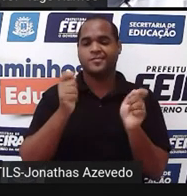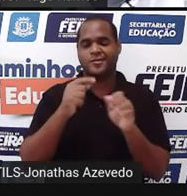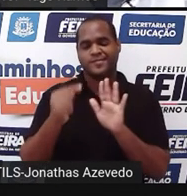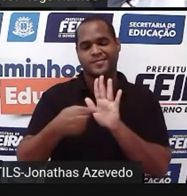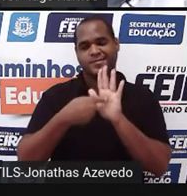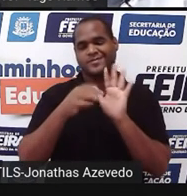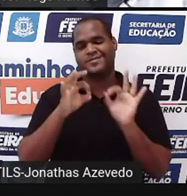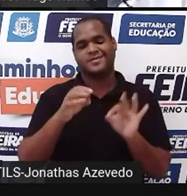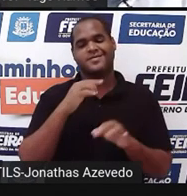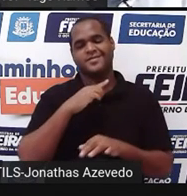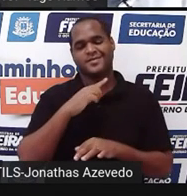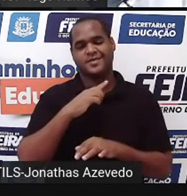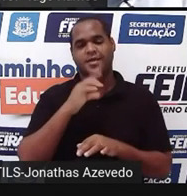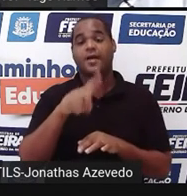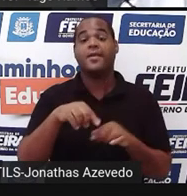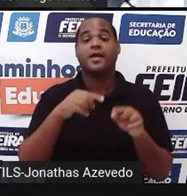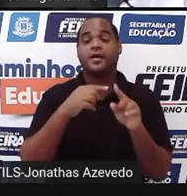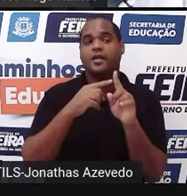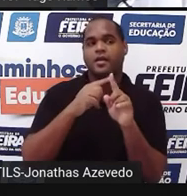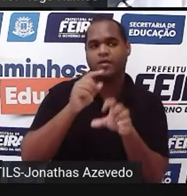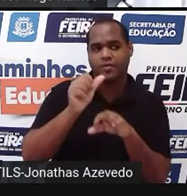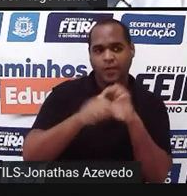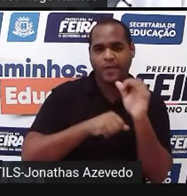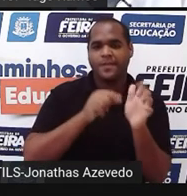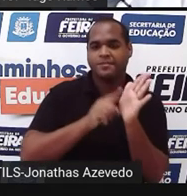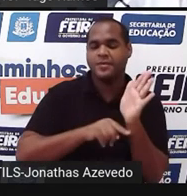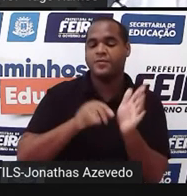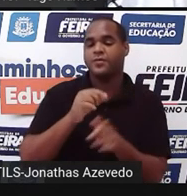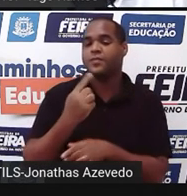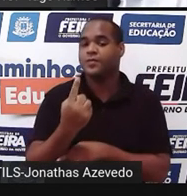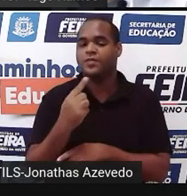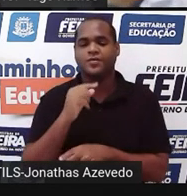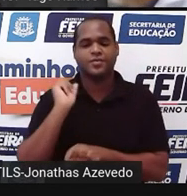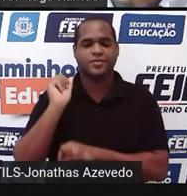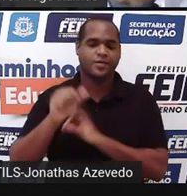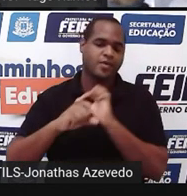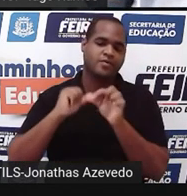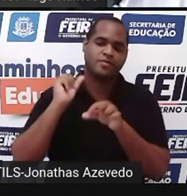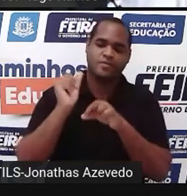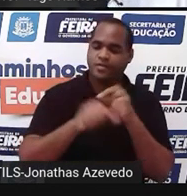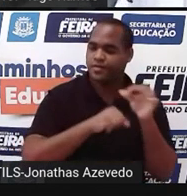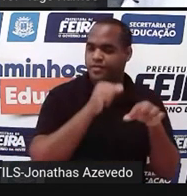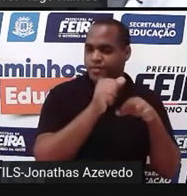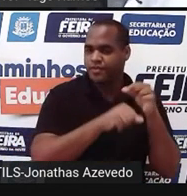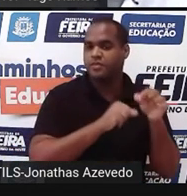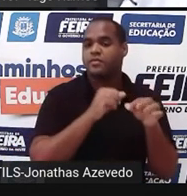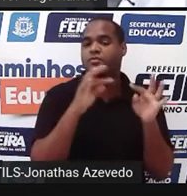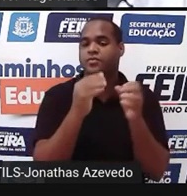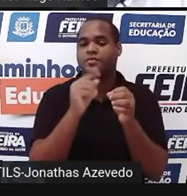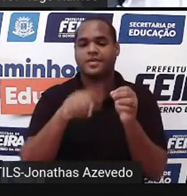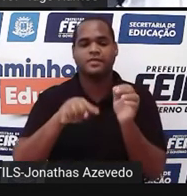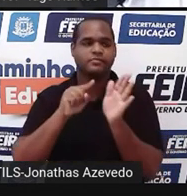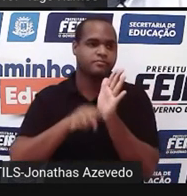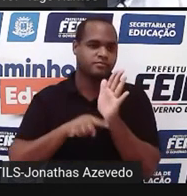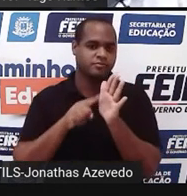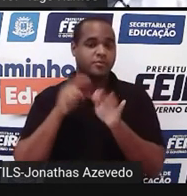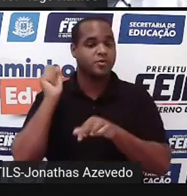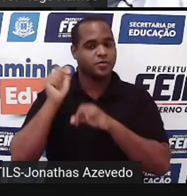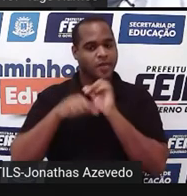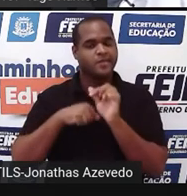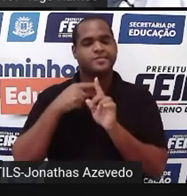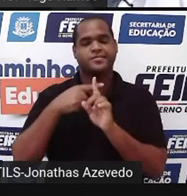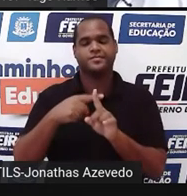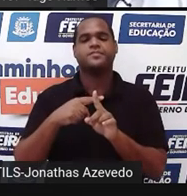objetivo Tá mas quando multiplicar pelo menos um troca o sinal de tudo Tá certo então tudo que tava negativa ali ficou